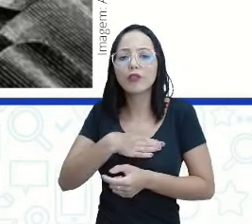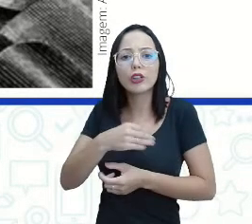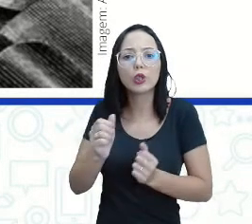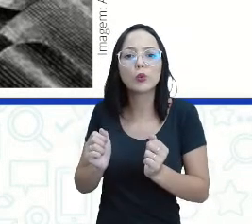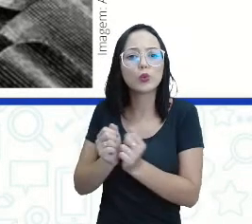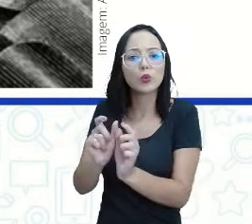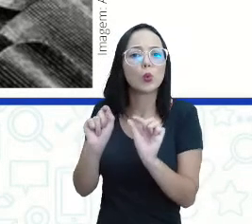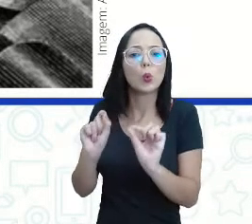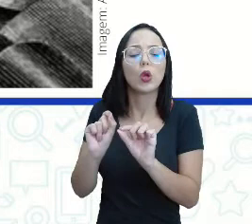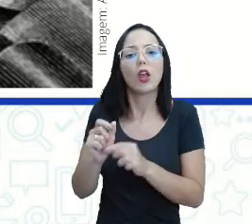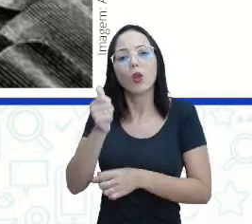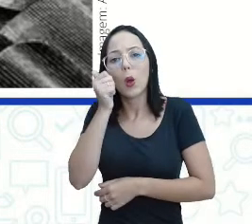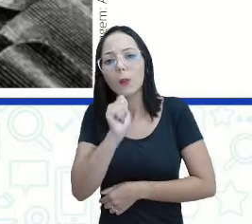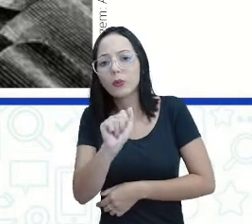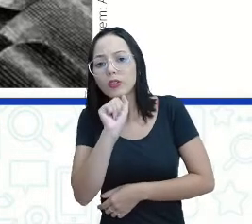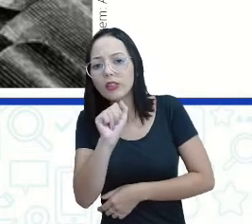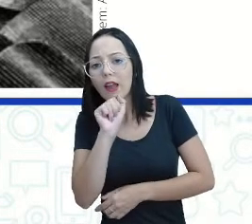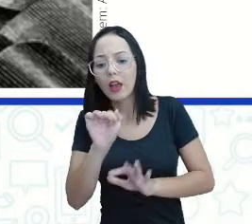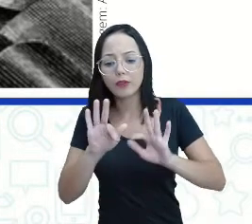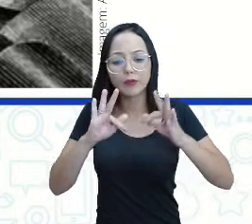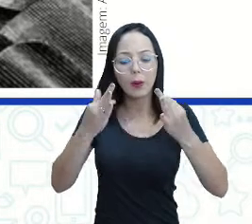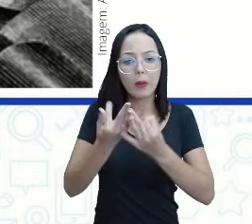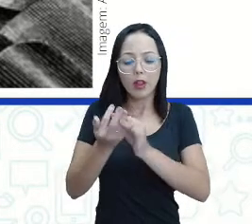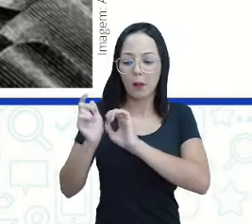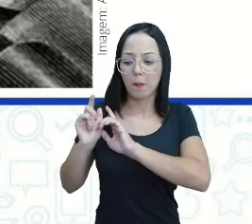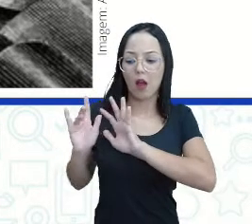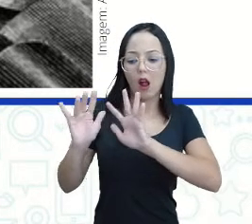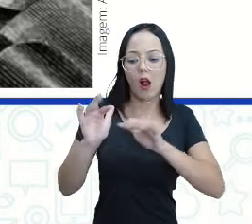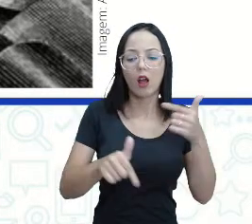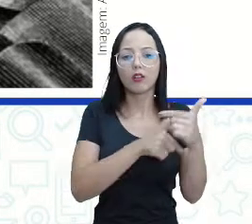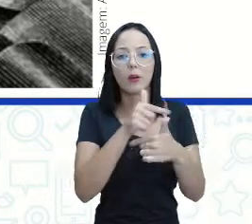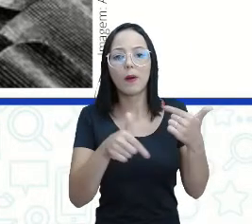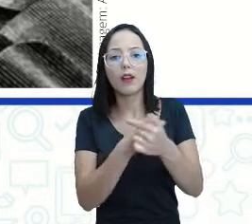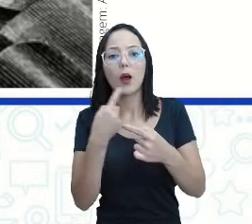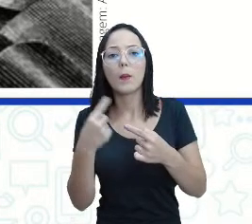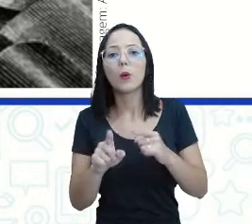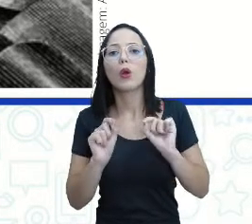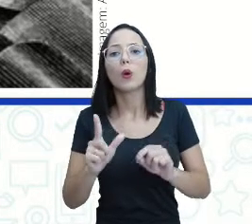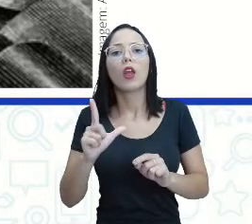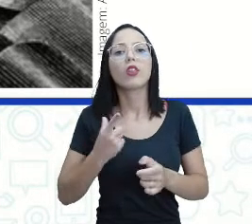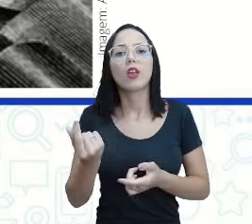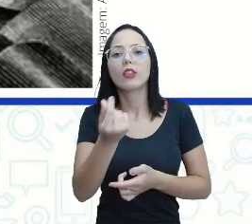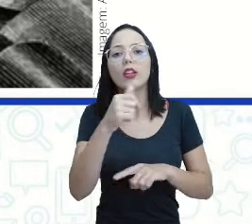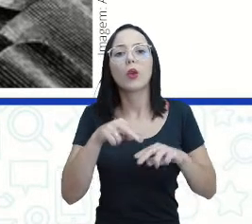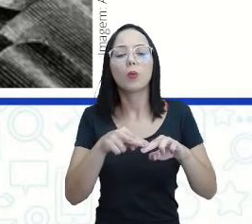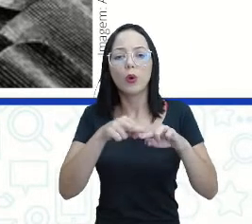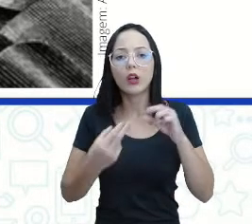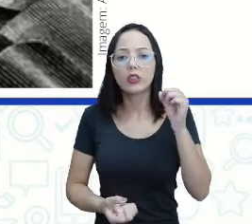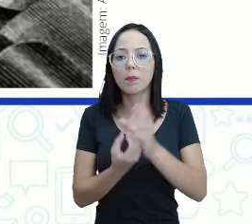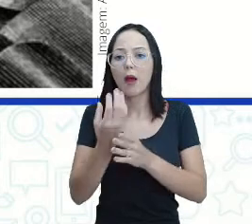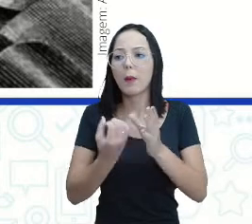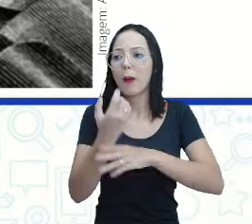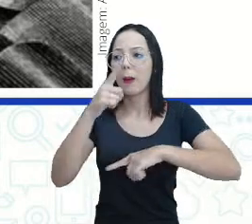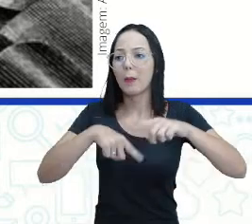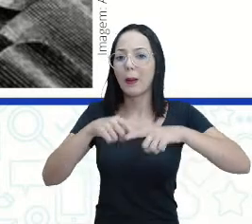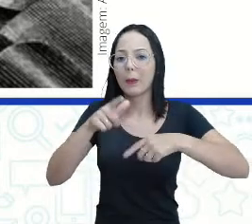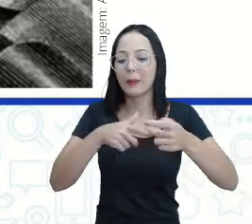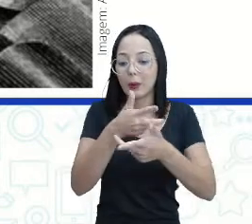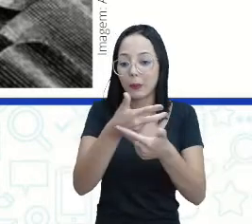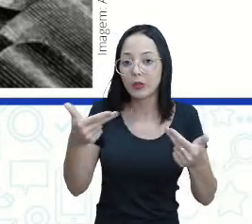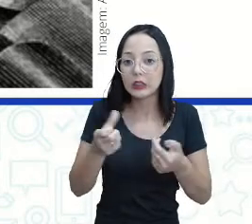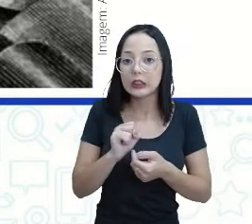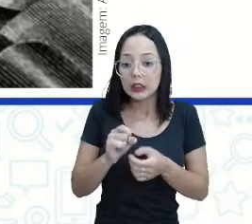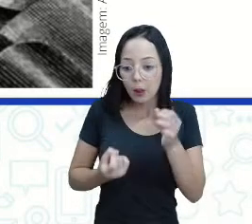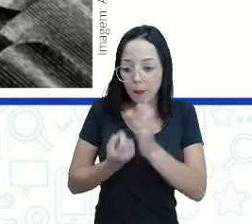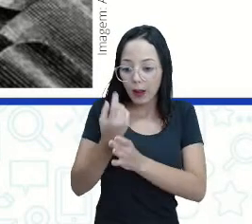as crianças, então a mulher, a família toda ia trabalhar porque eles recebiam por produção. Era um assalariado meio assim o seguinte, quanto